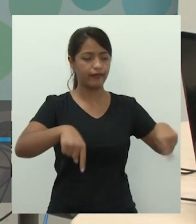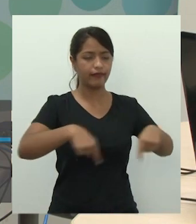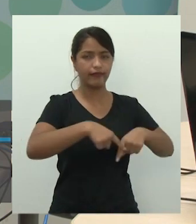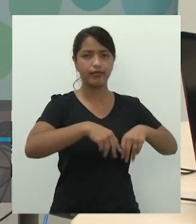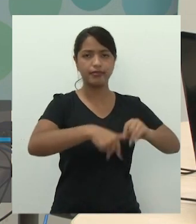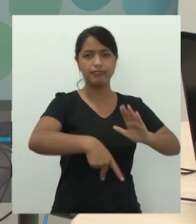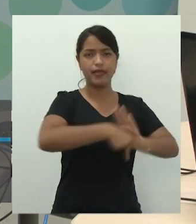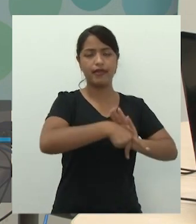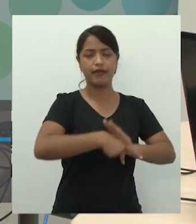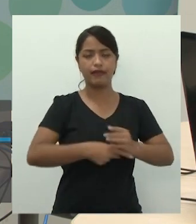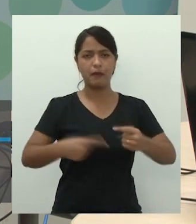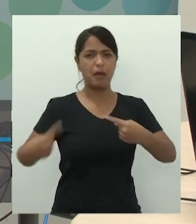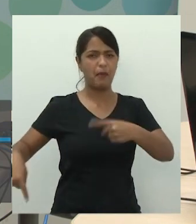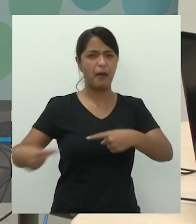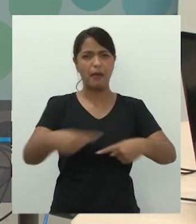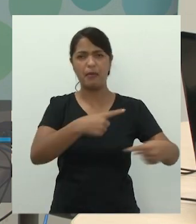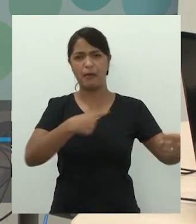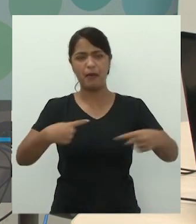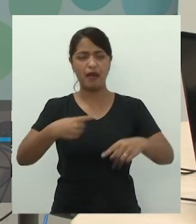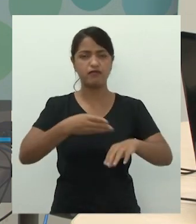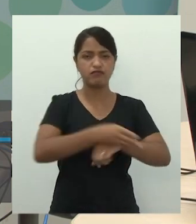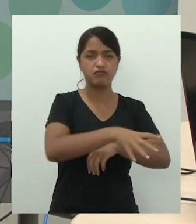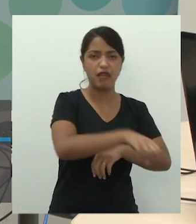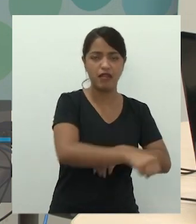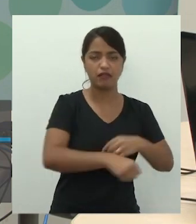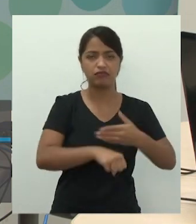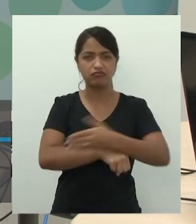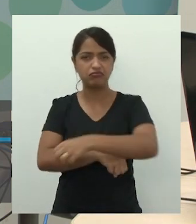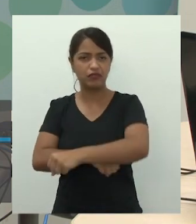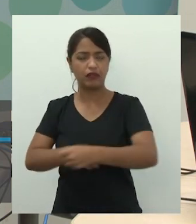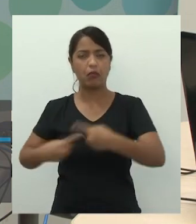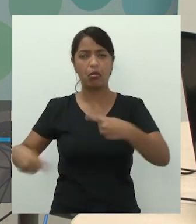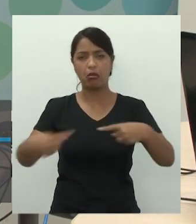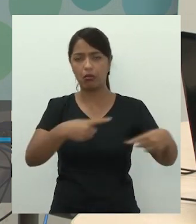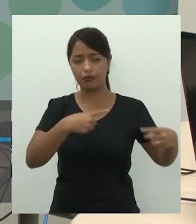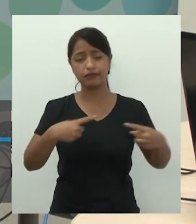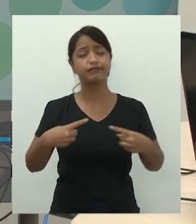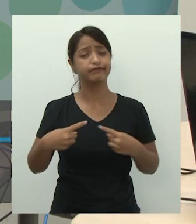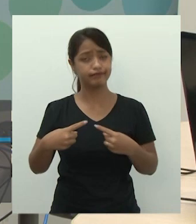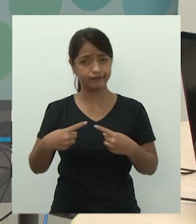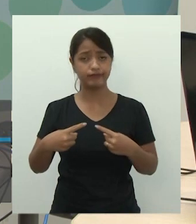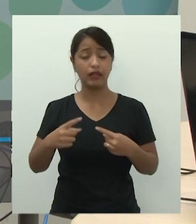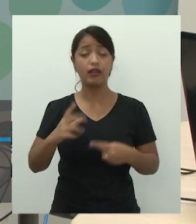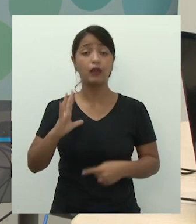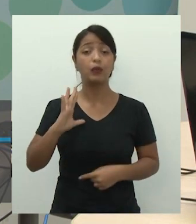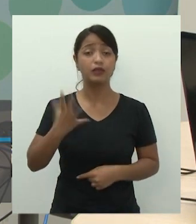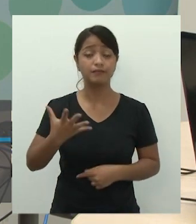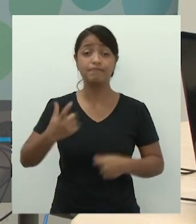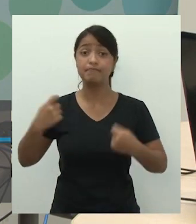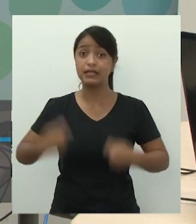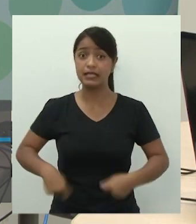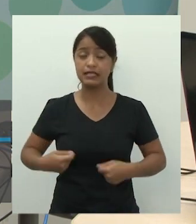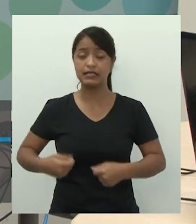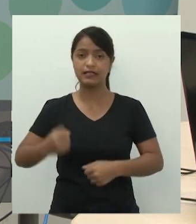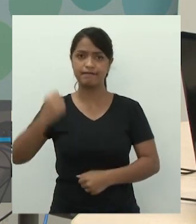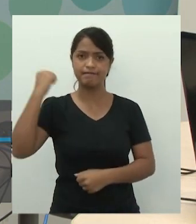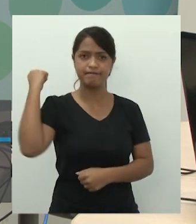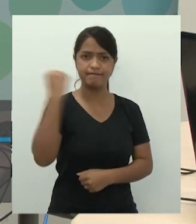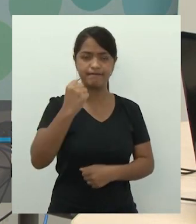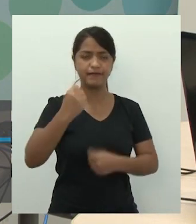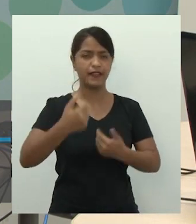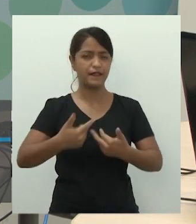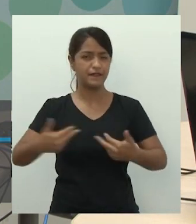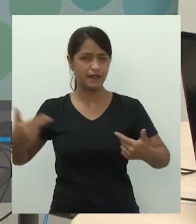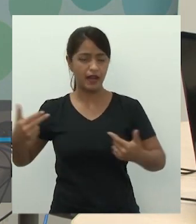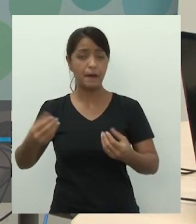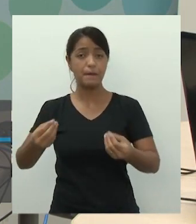se anexar, ou por acordos ou por guerras, e aí os armamentos eram importantes nessa